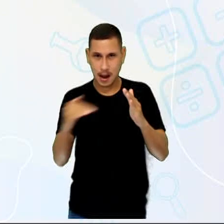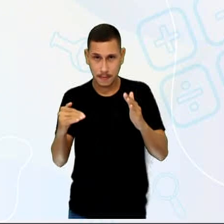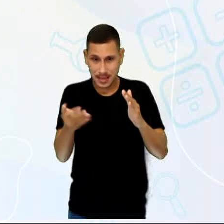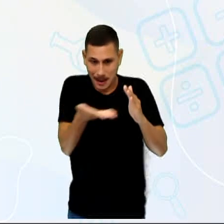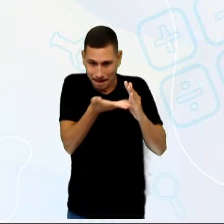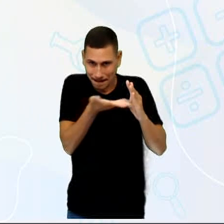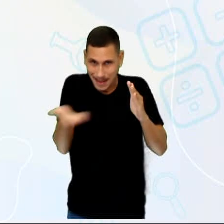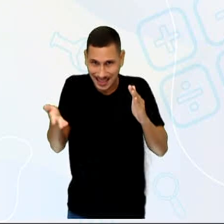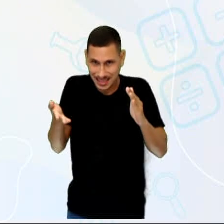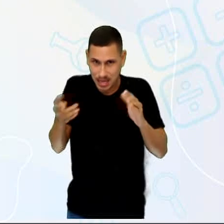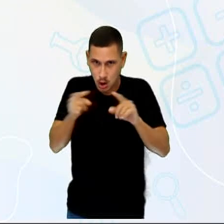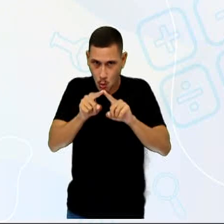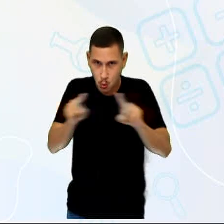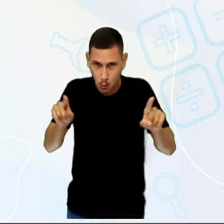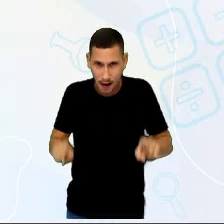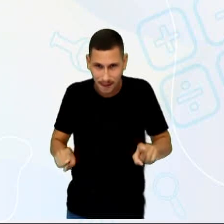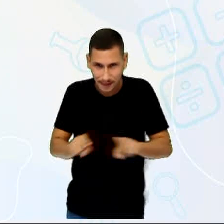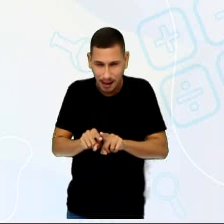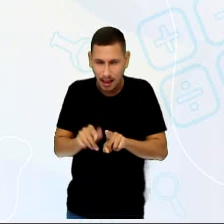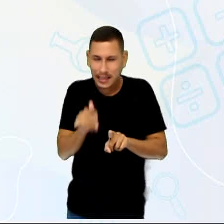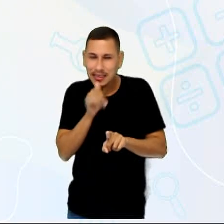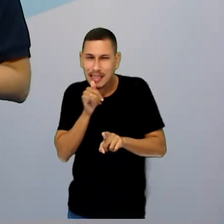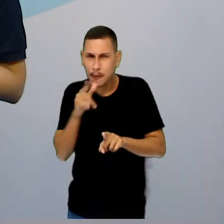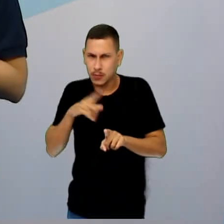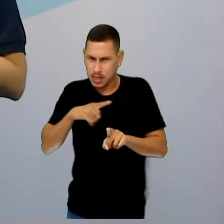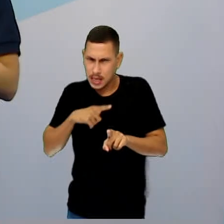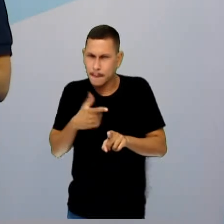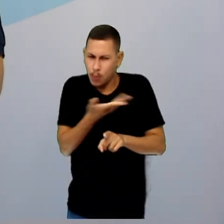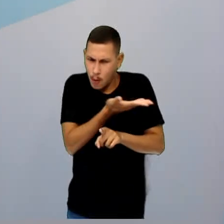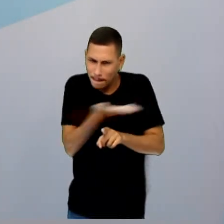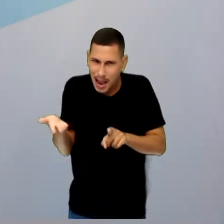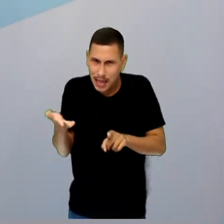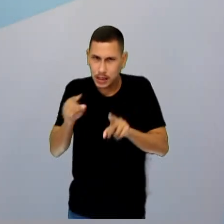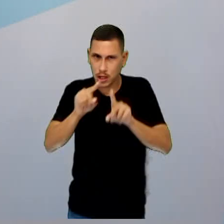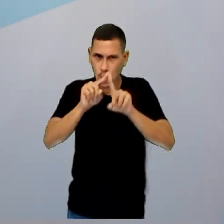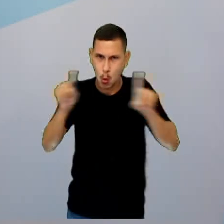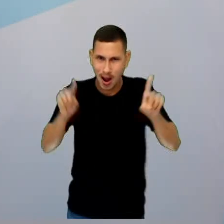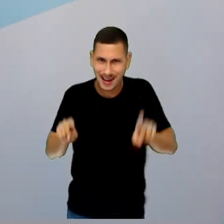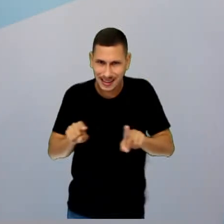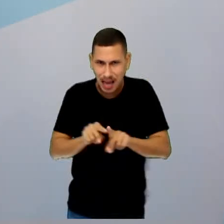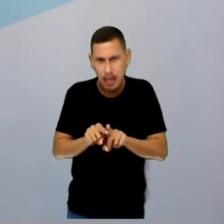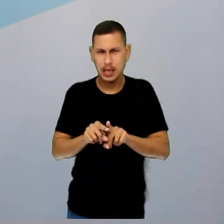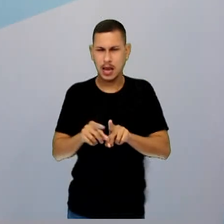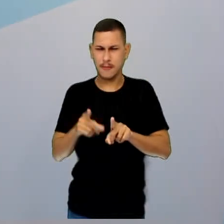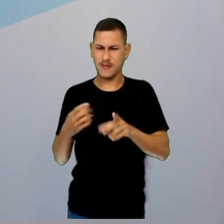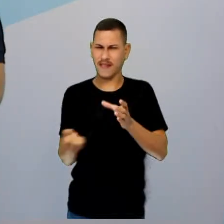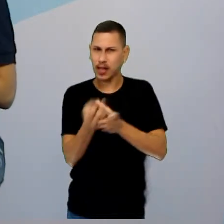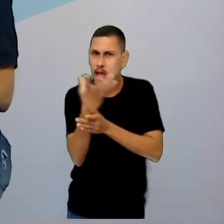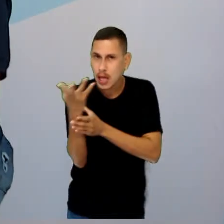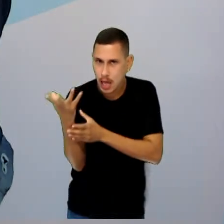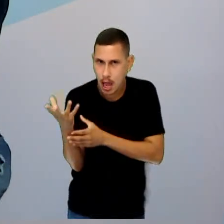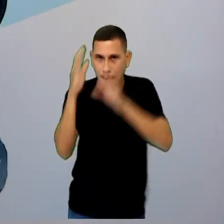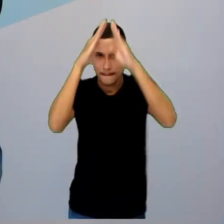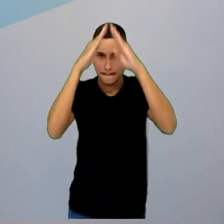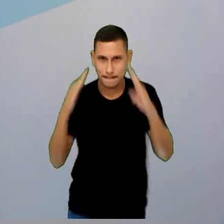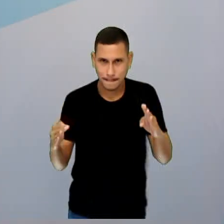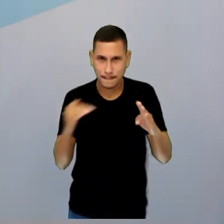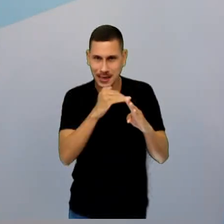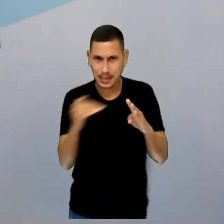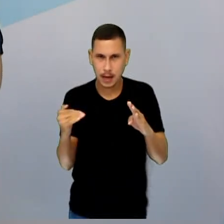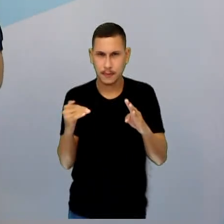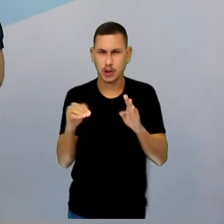quadrada. Então, a gente já viu exemplos em que a gente tem a base quadrada para formar essas pirâmides. Aqui eu